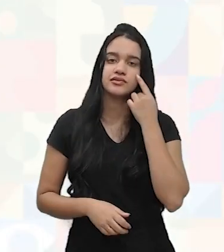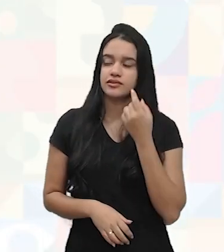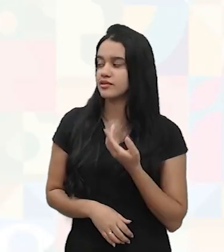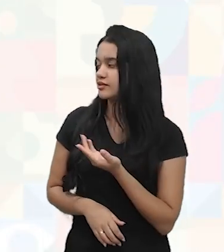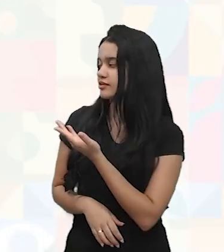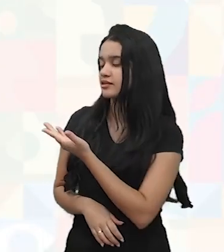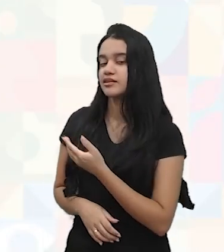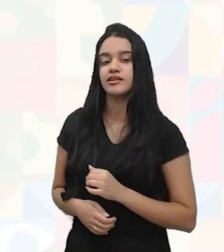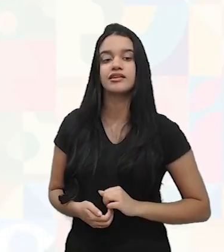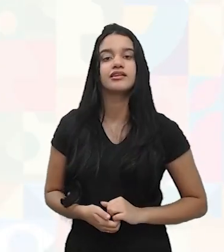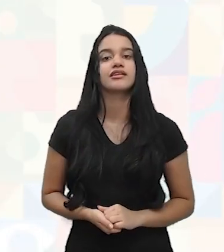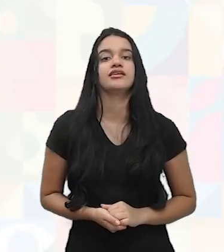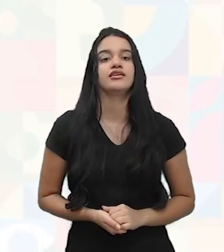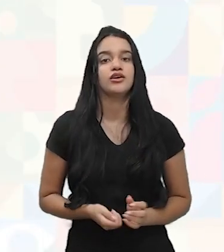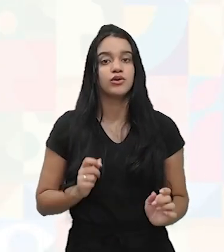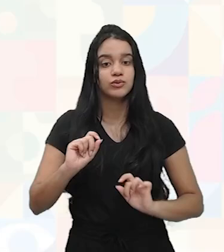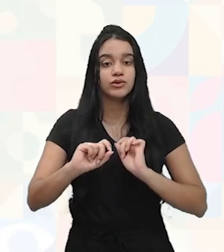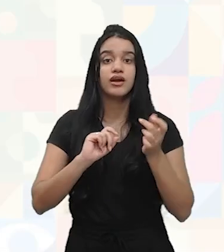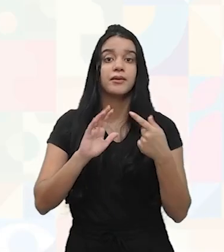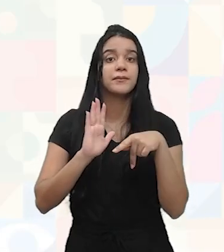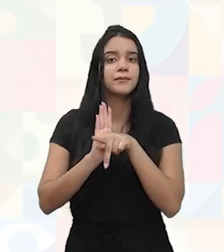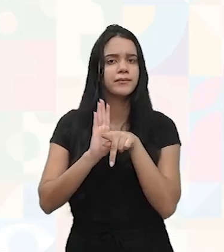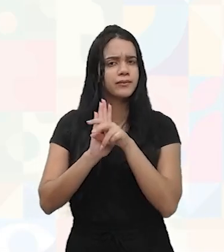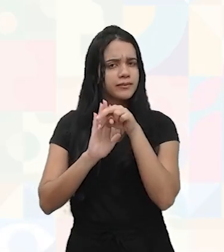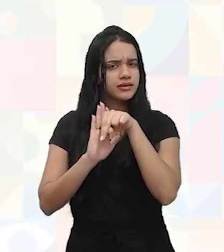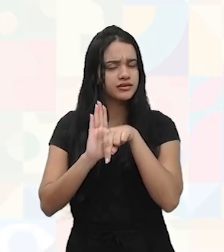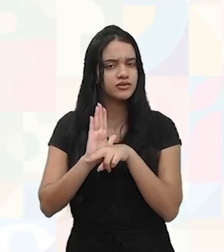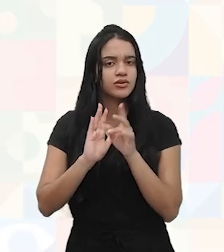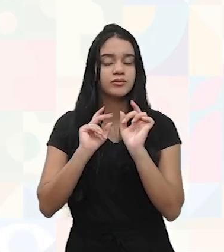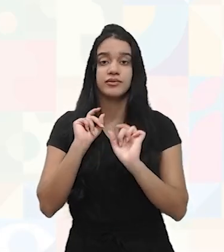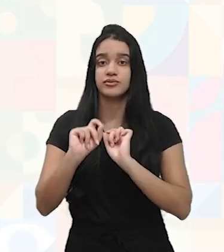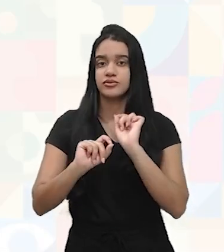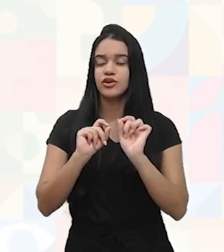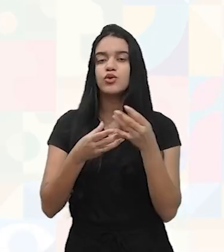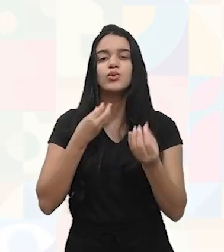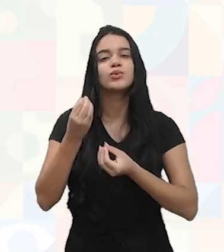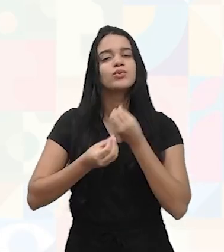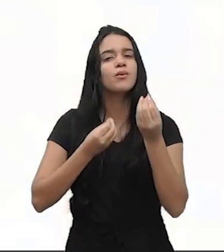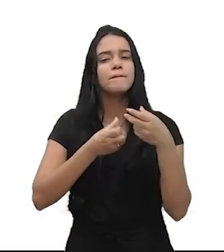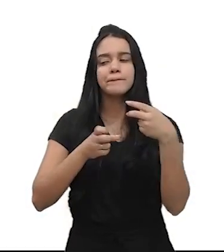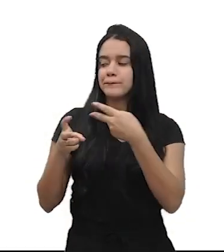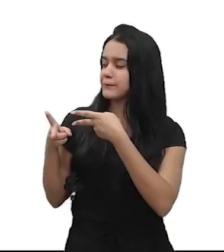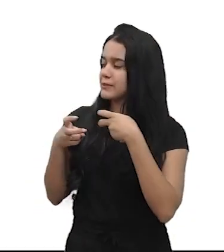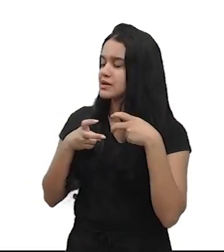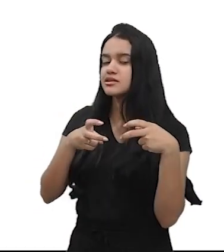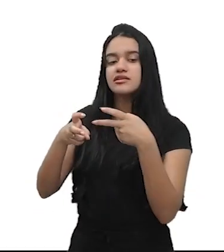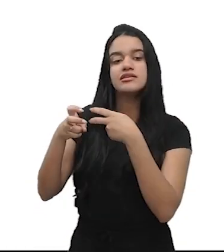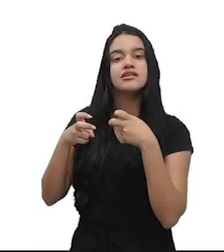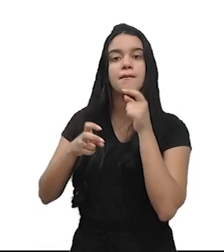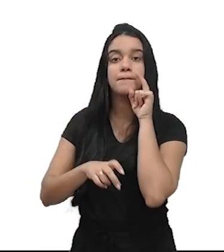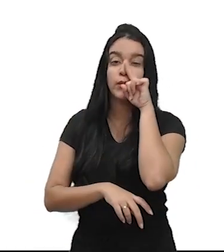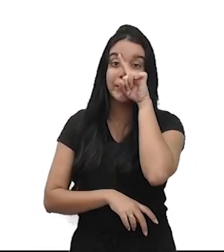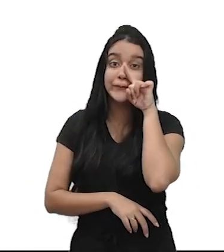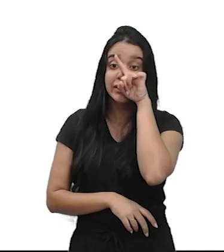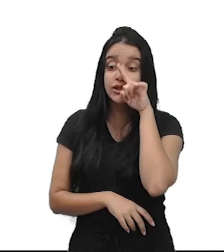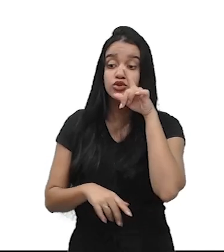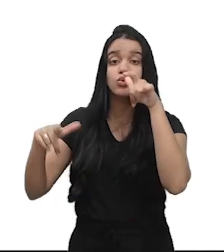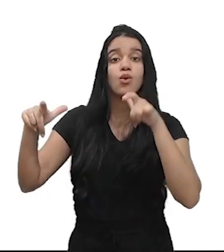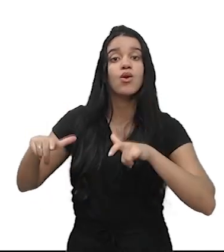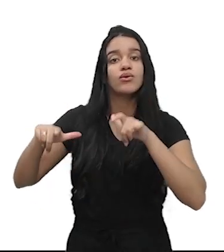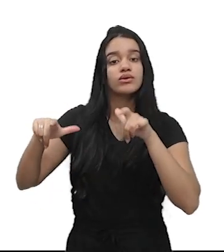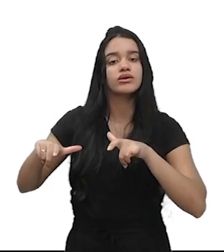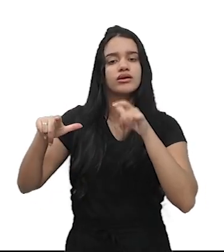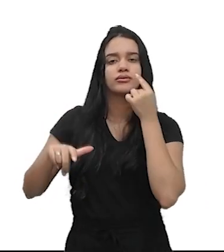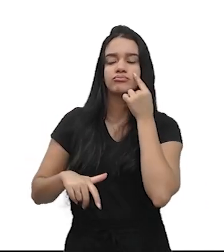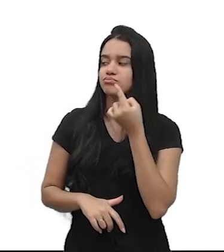para vocês também, tá? Dentro da própria norma, né? Como é que a gente identifica o grau de risco do estabelecimento? Aí tá